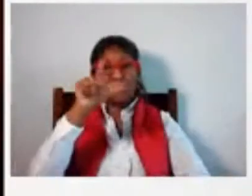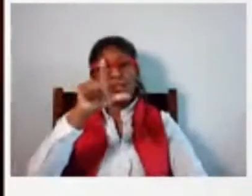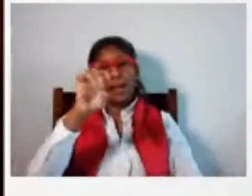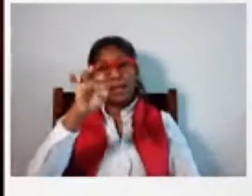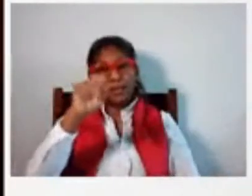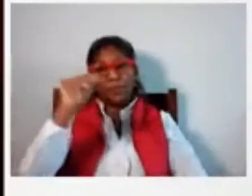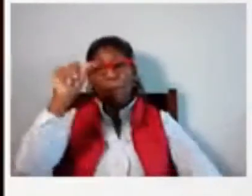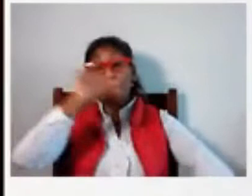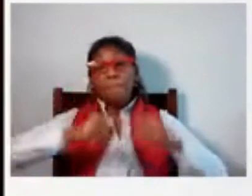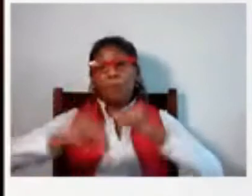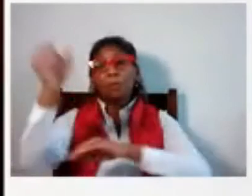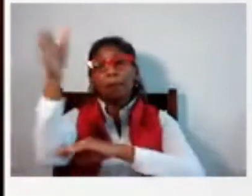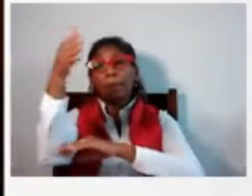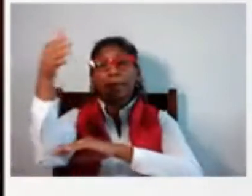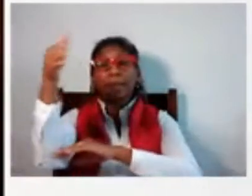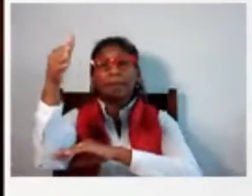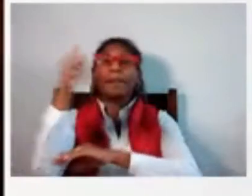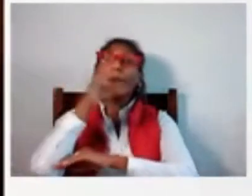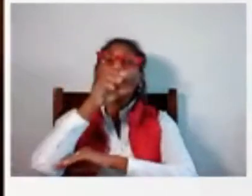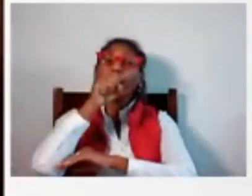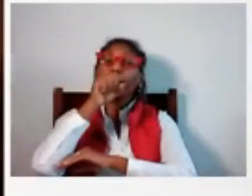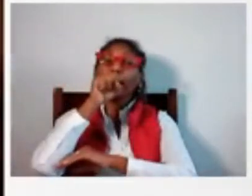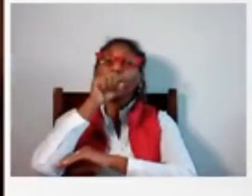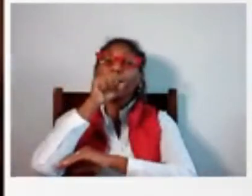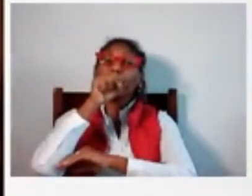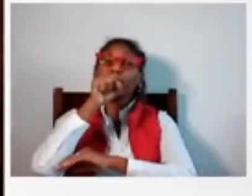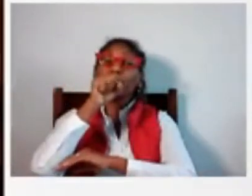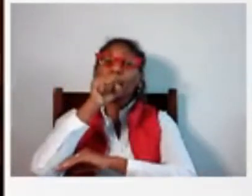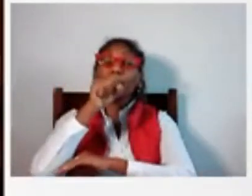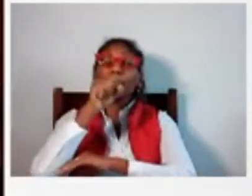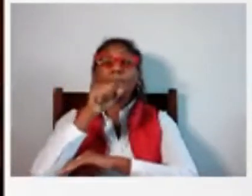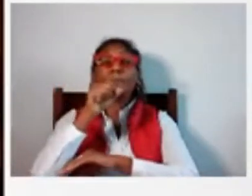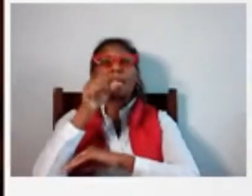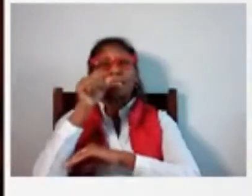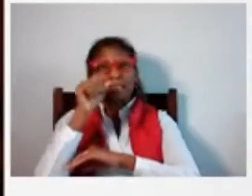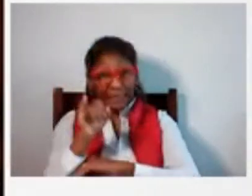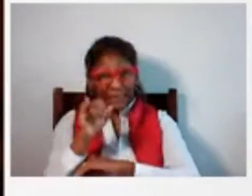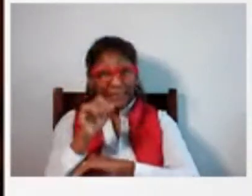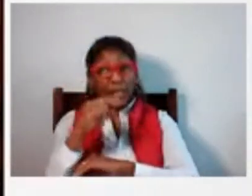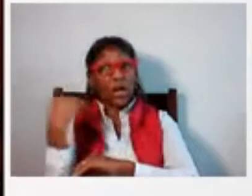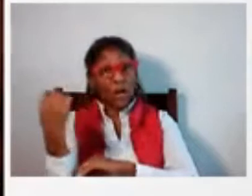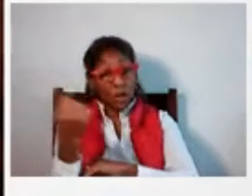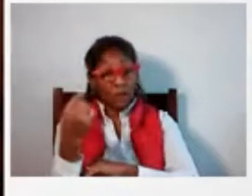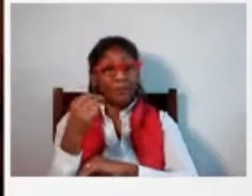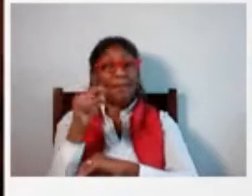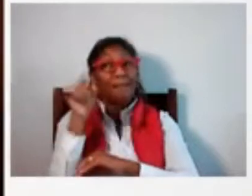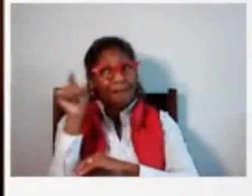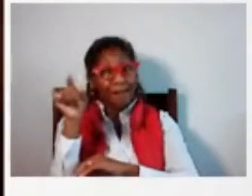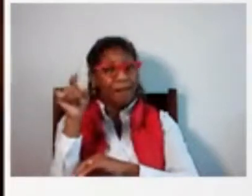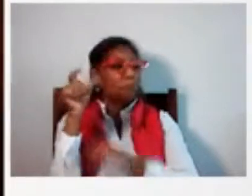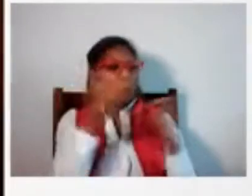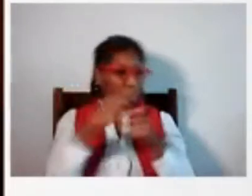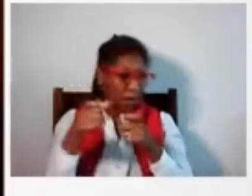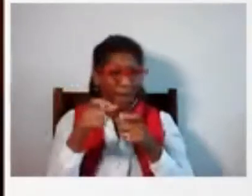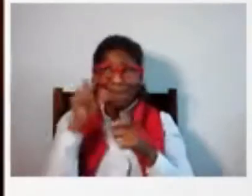laranja. É importante dizer, se essa tendência não for revertida de aumento de internações de casos em